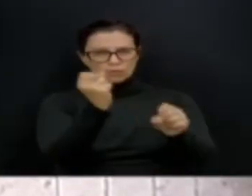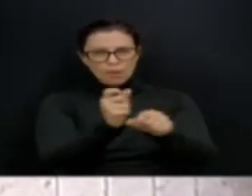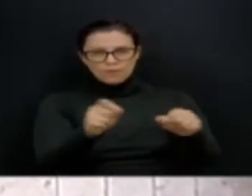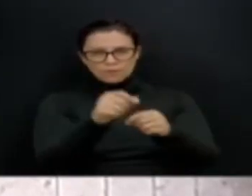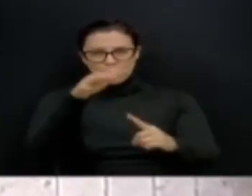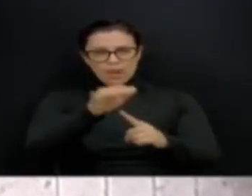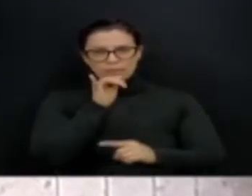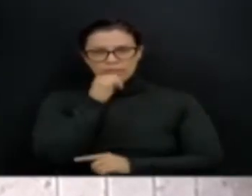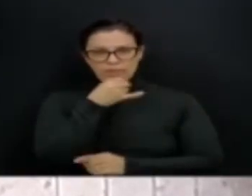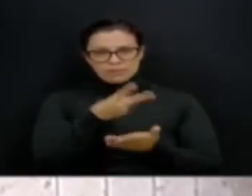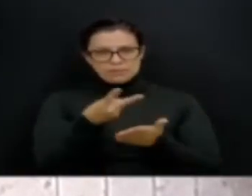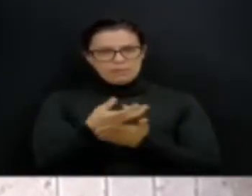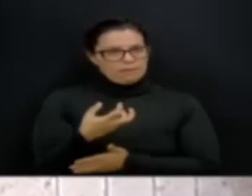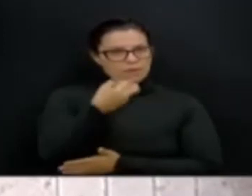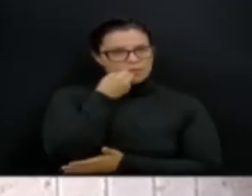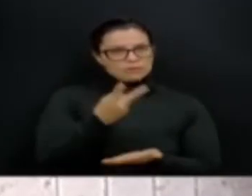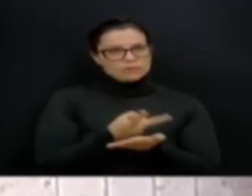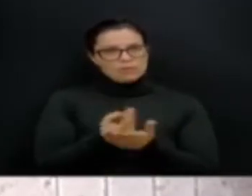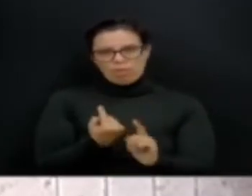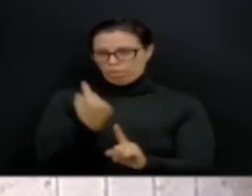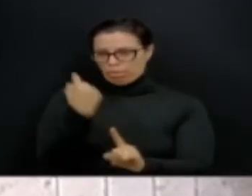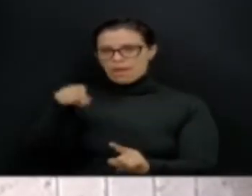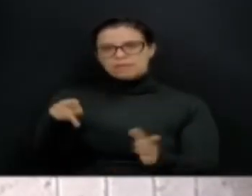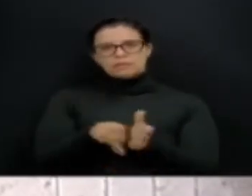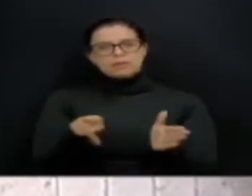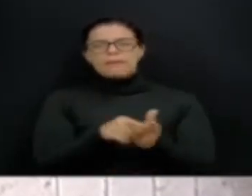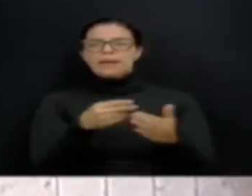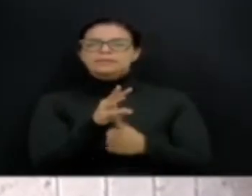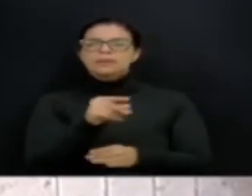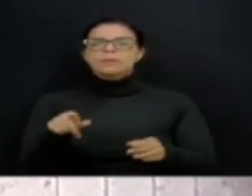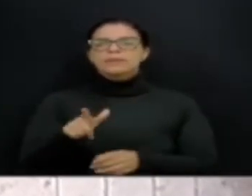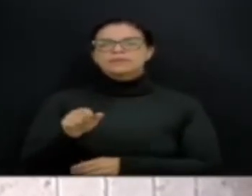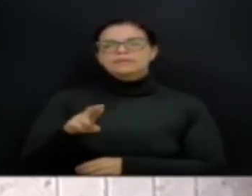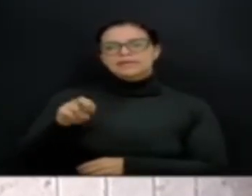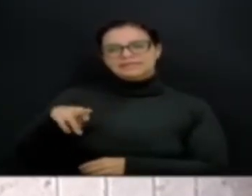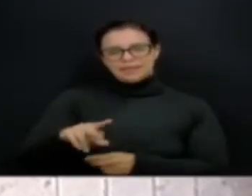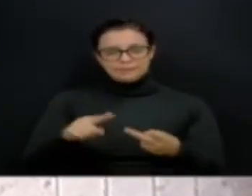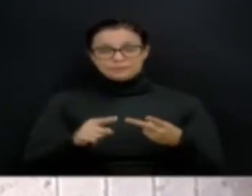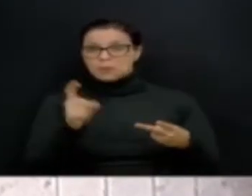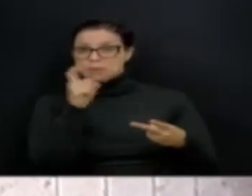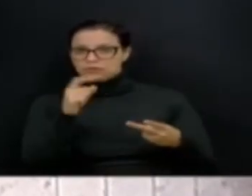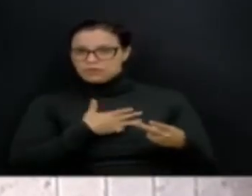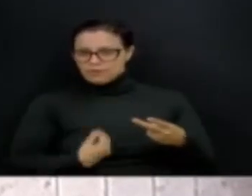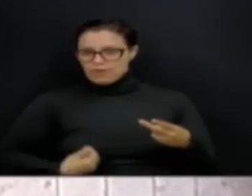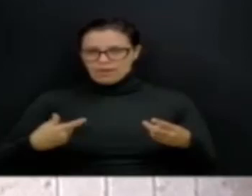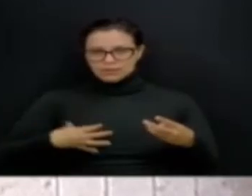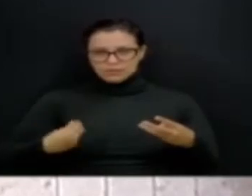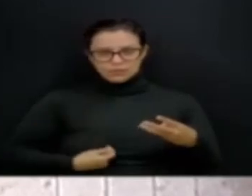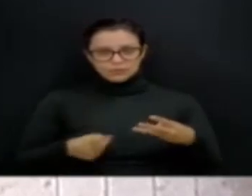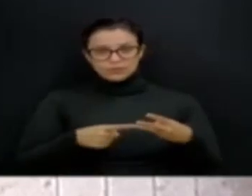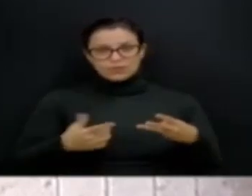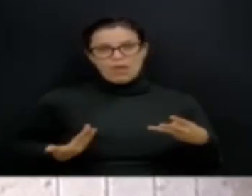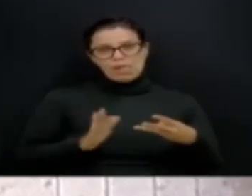Paraná ficar triste, decepcionado e ir para trás é uma pitadinha de Lerner, uma mentirinha do Ratinho e um empurrãozinho